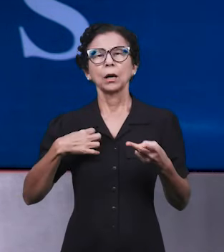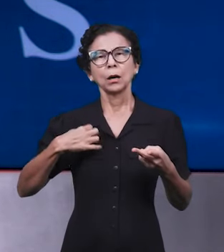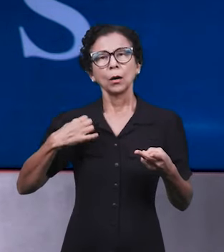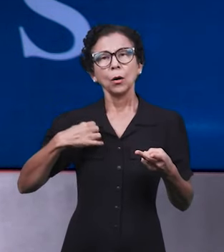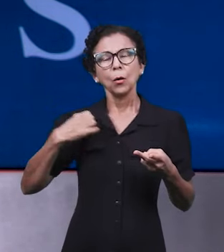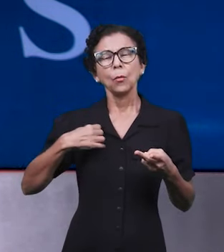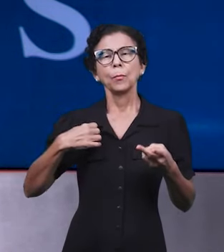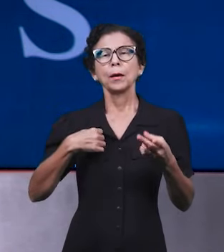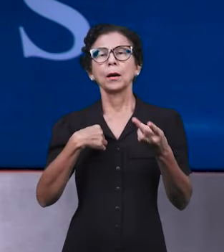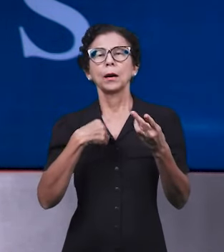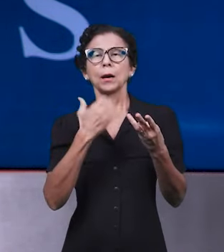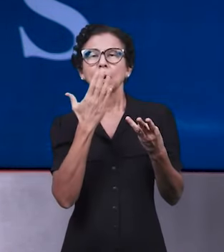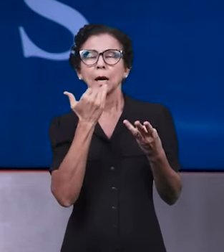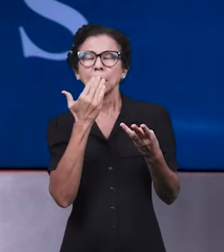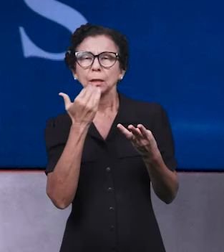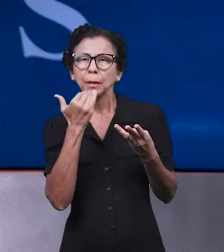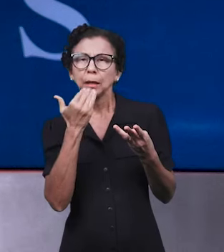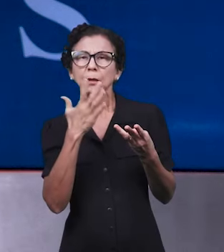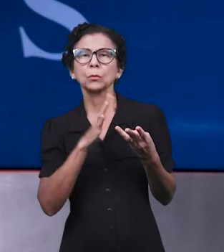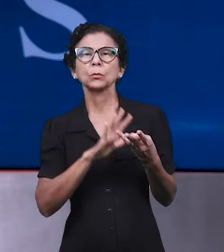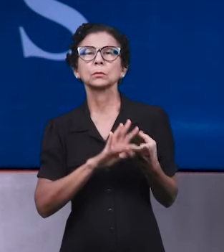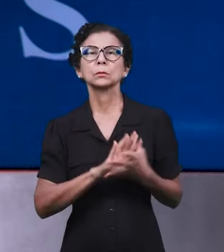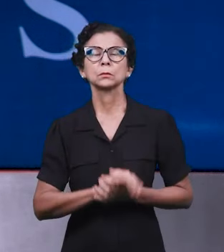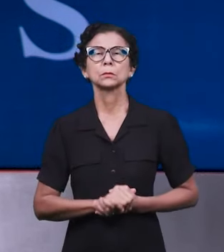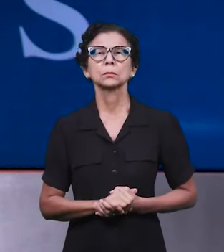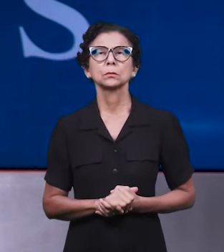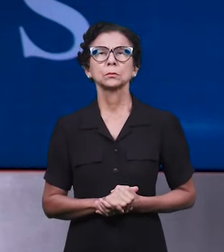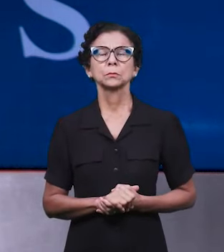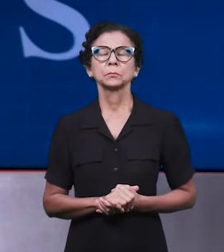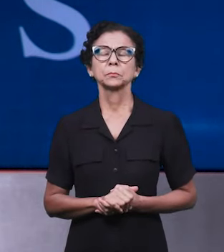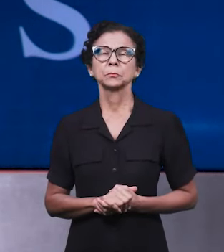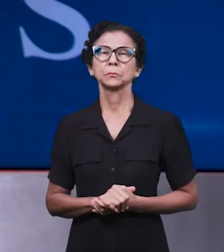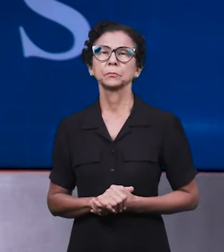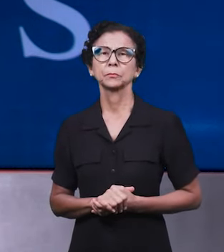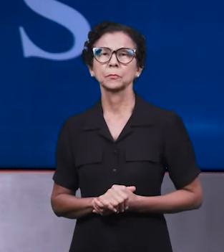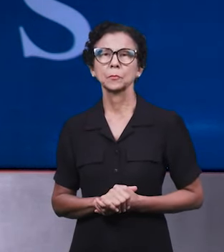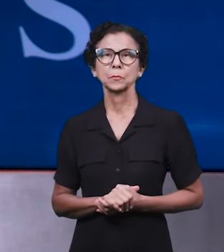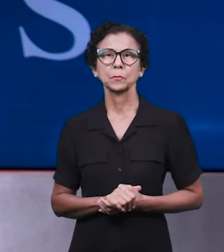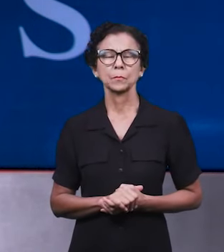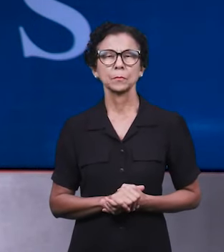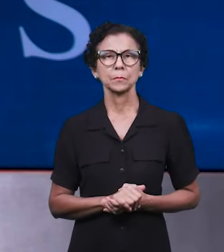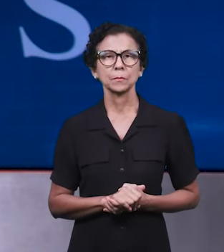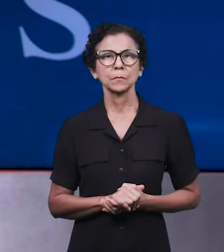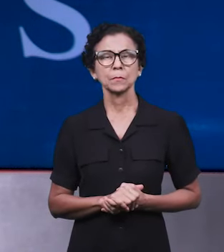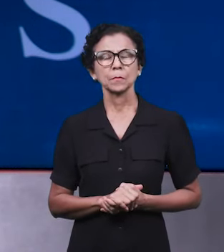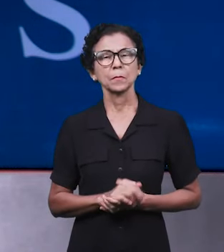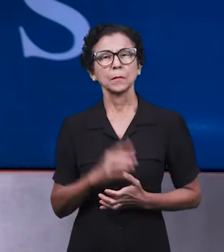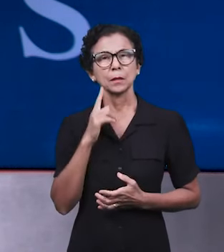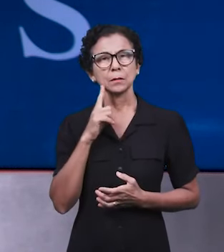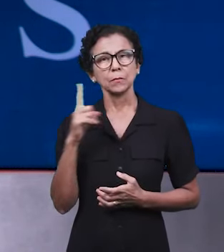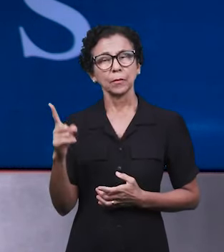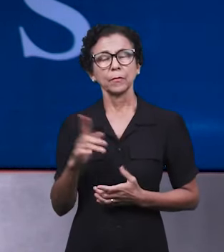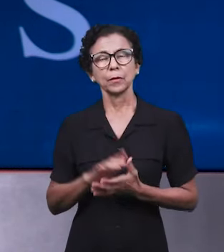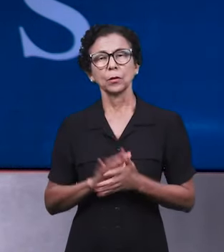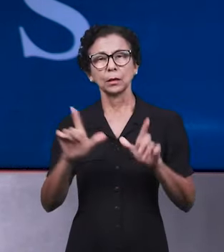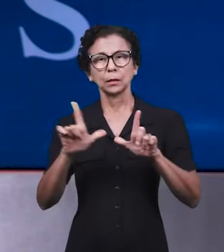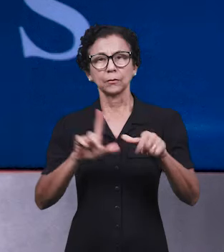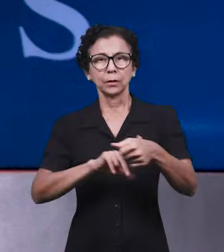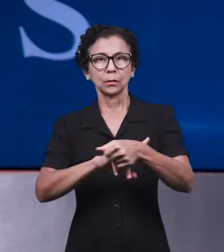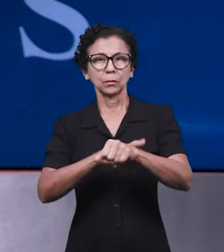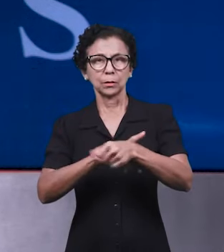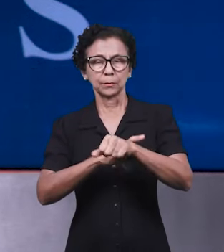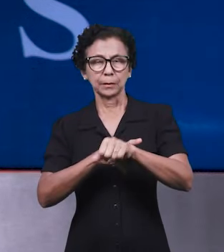de assistência àquele lugar. E nós vamos ver agora esse trabalho de assistência da Igreja Cristã Maranata aos irmãos, às pessoas, às famílias das áreas